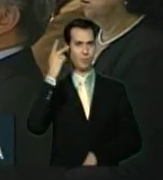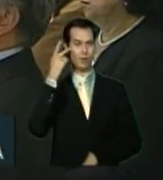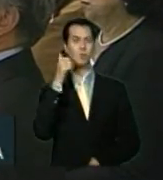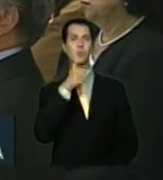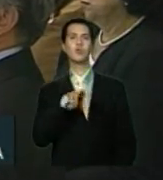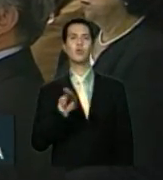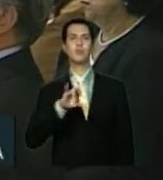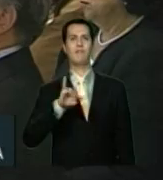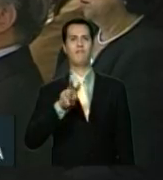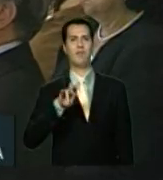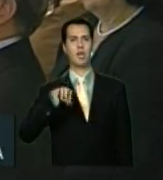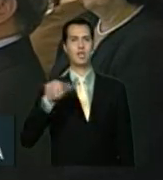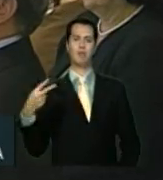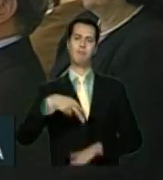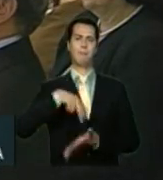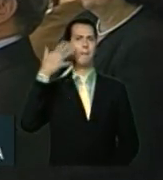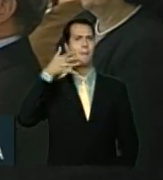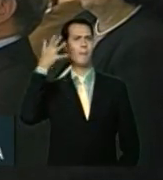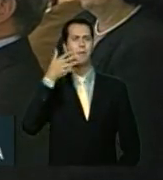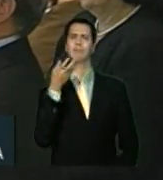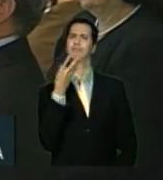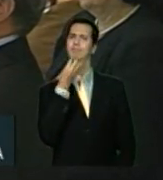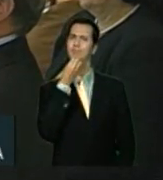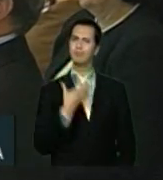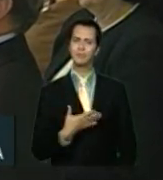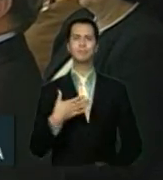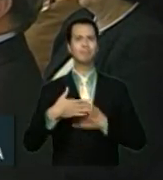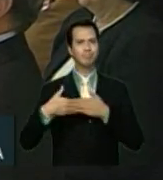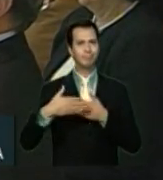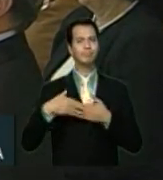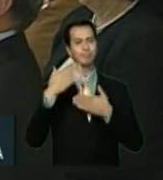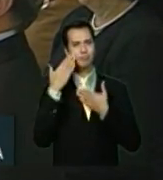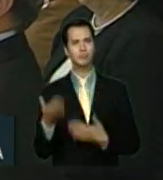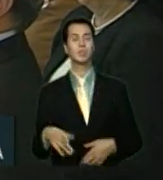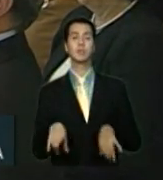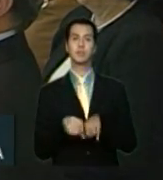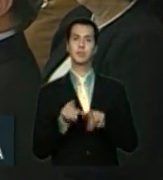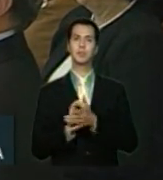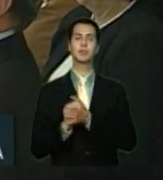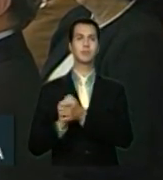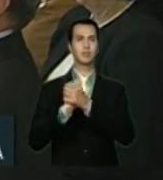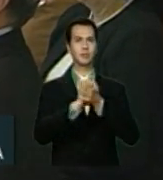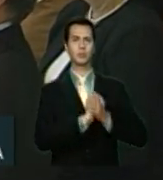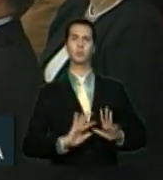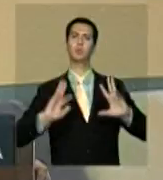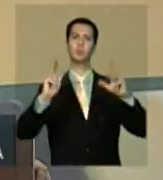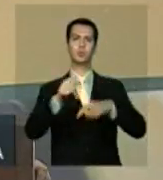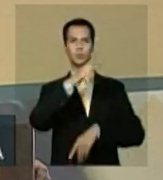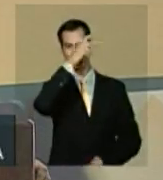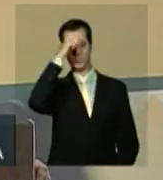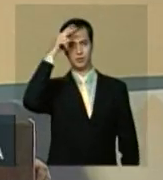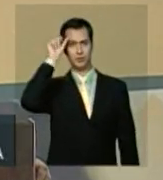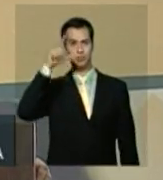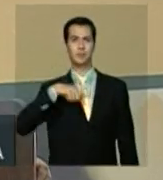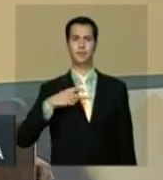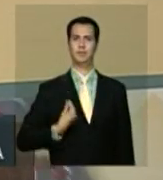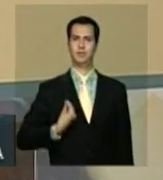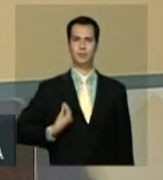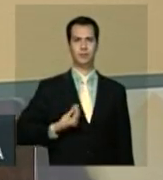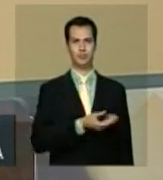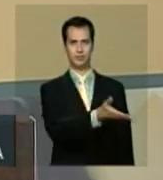e por meio dela cumprimento todas as e os prefeitos aqui